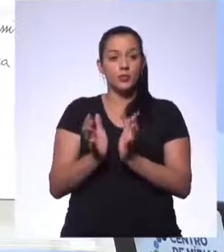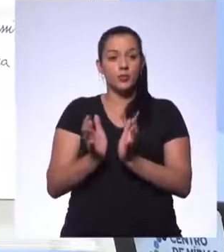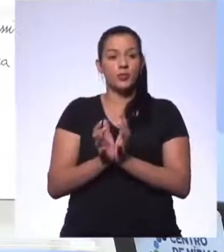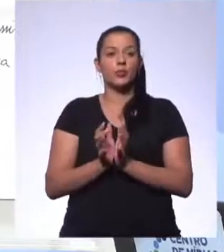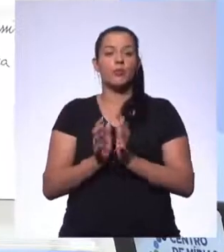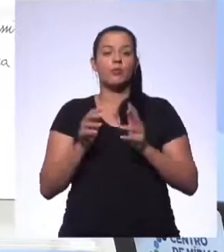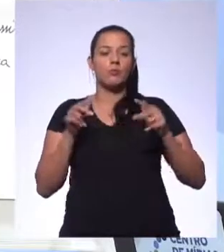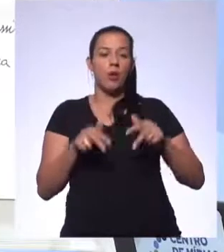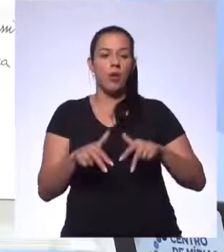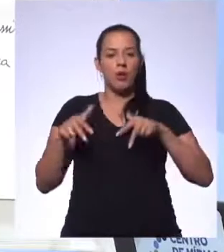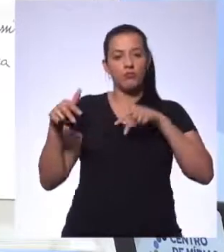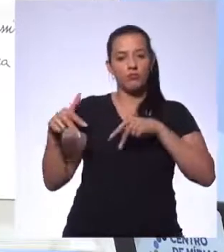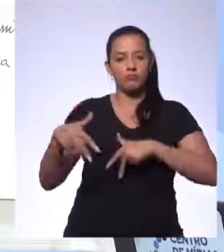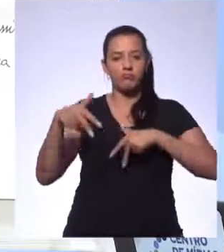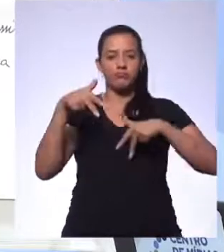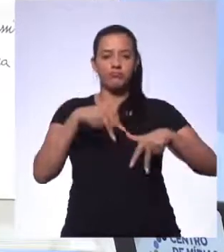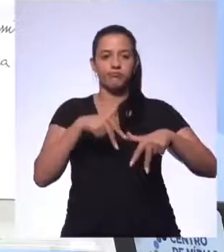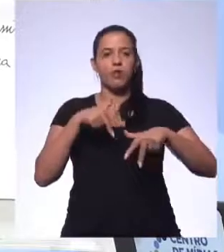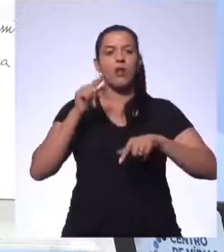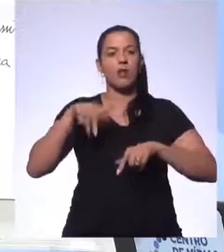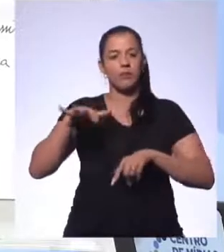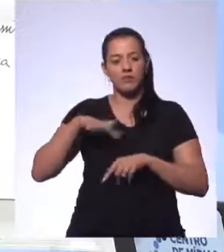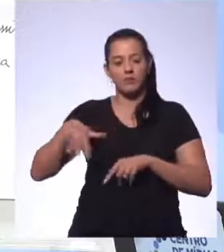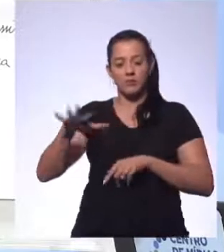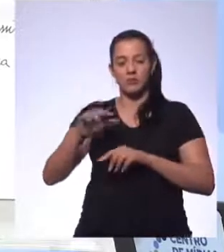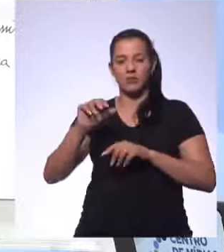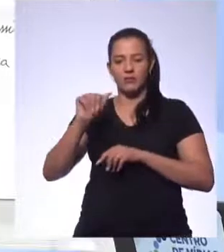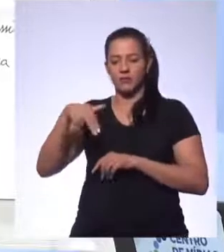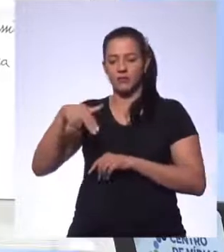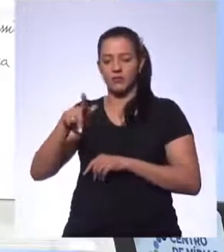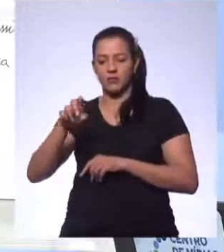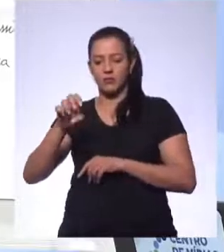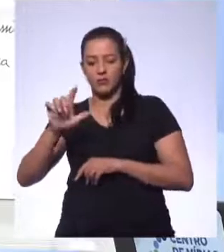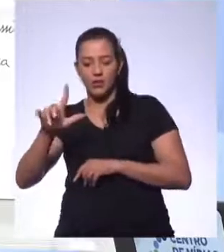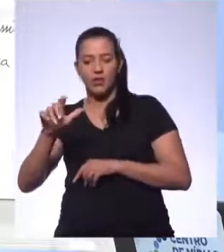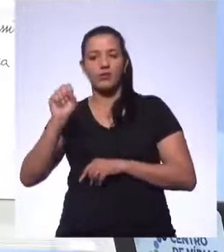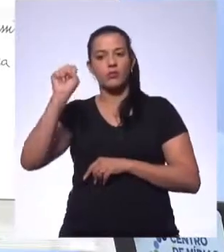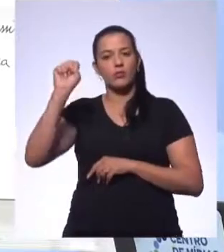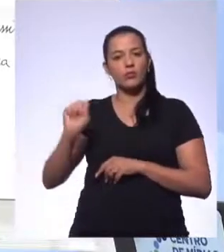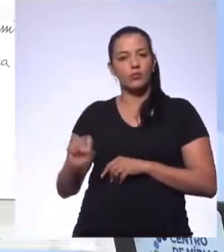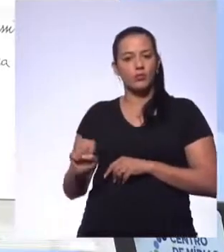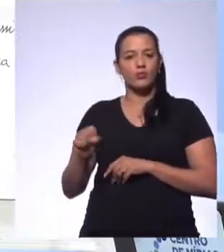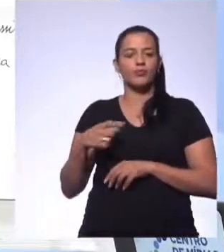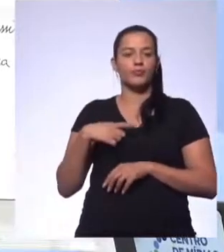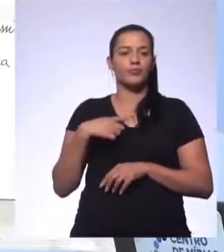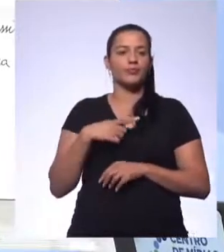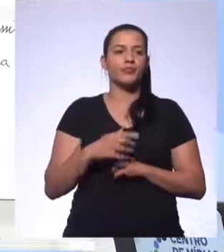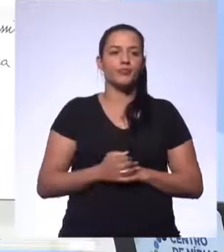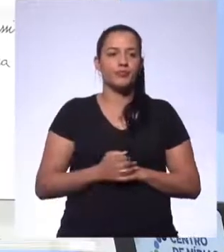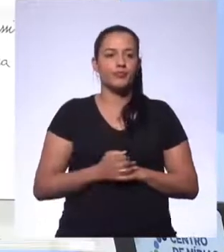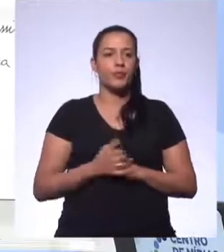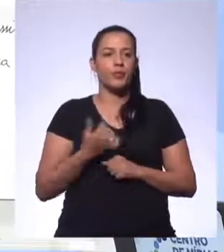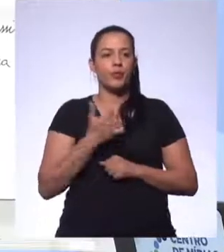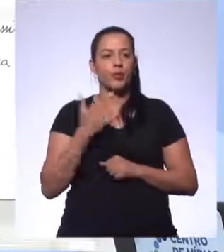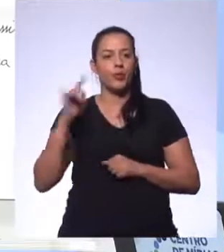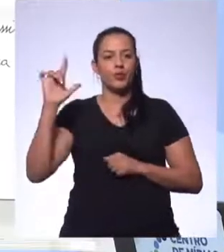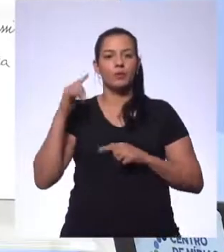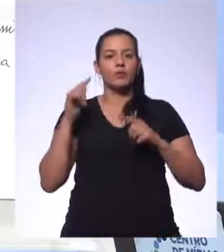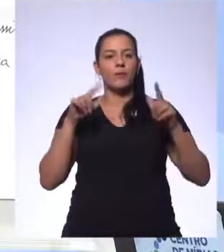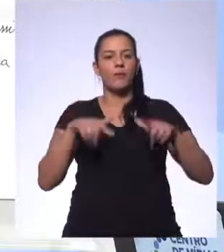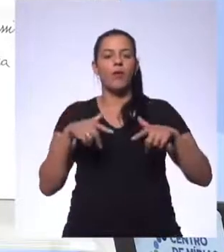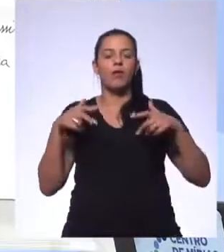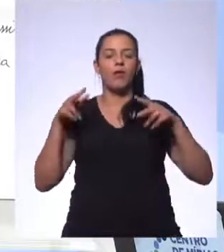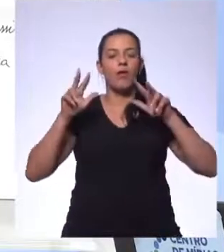São Paulo, região do Jardim Ângela, né? Região da Zona Sul, tá? Então, você poderia, então, citar, inclusive, outros